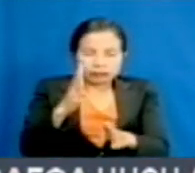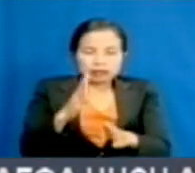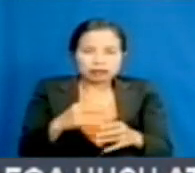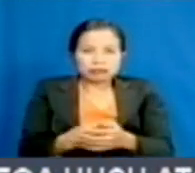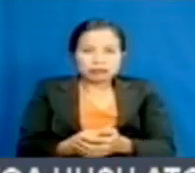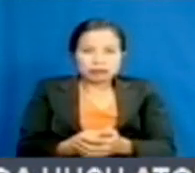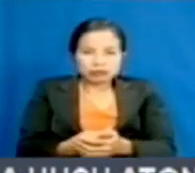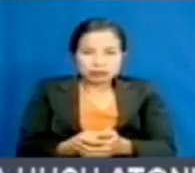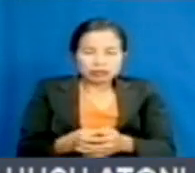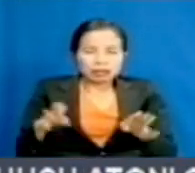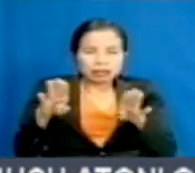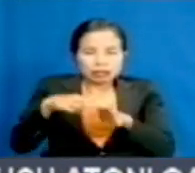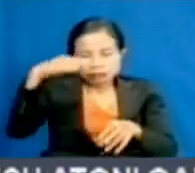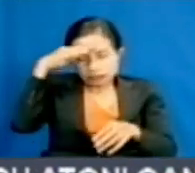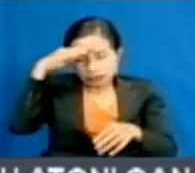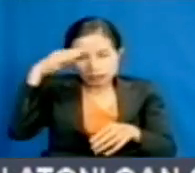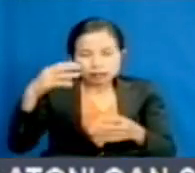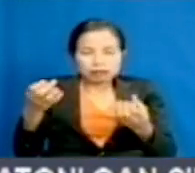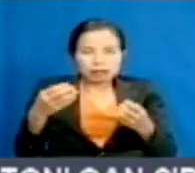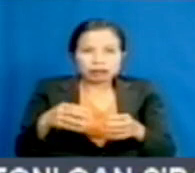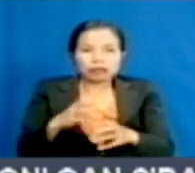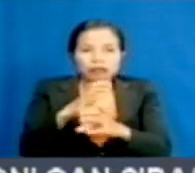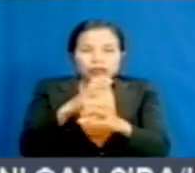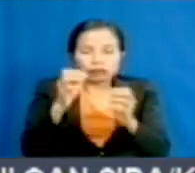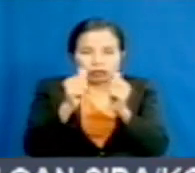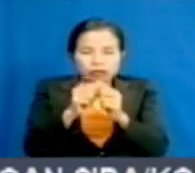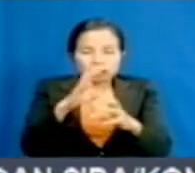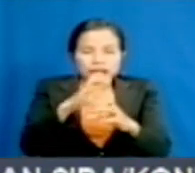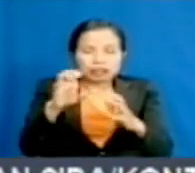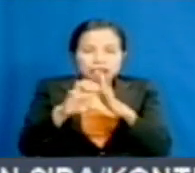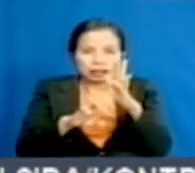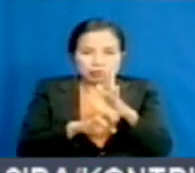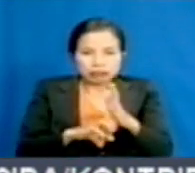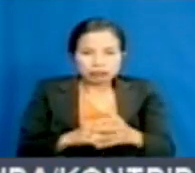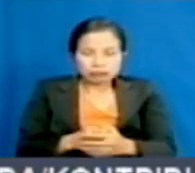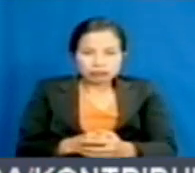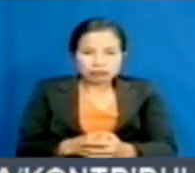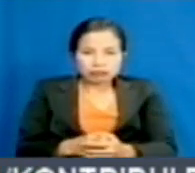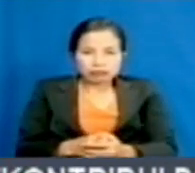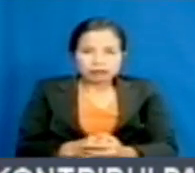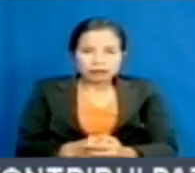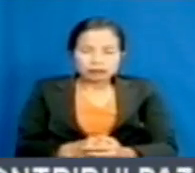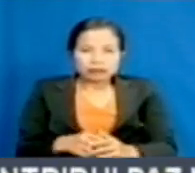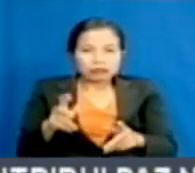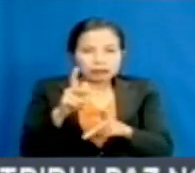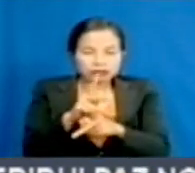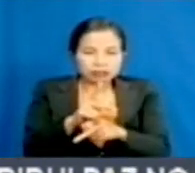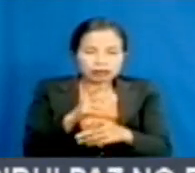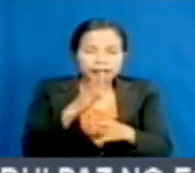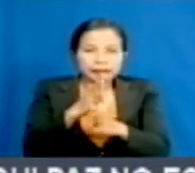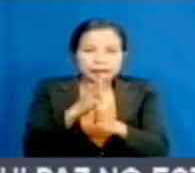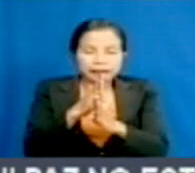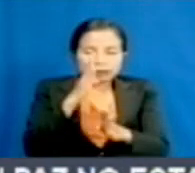aminian o kareta estar sirenian nebe usu babe ele laser controla be bis o be kareta